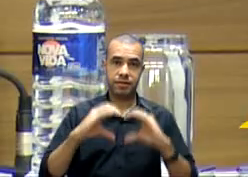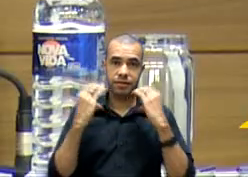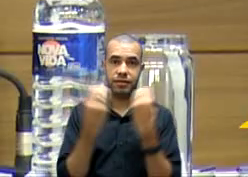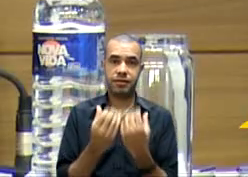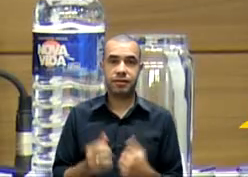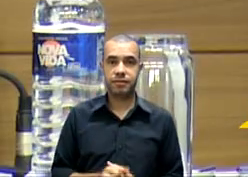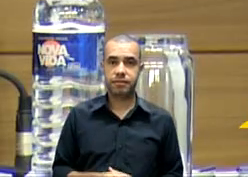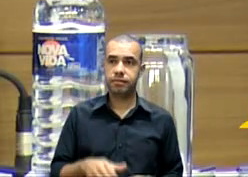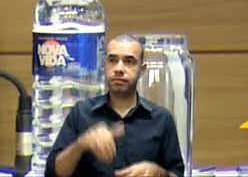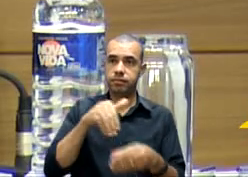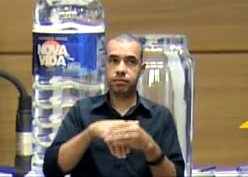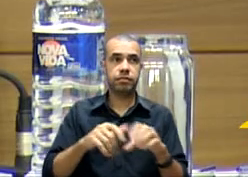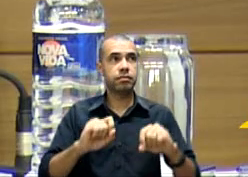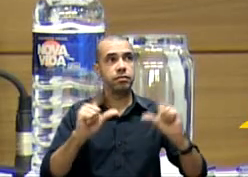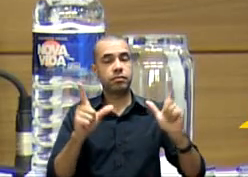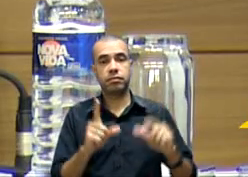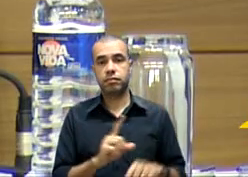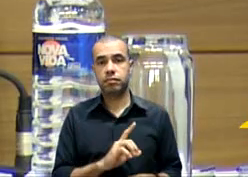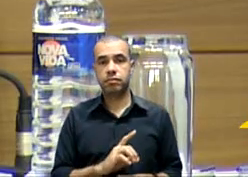Aberto o painel para votação.